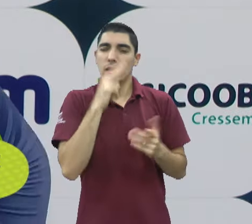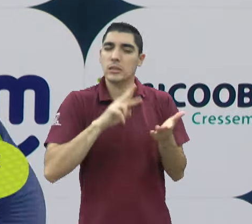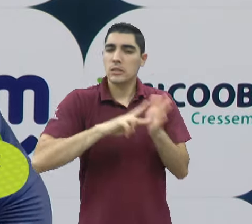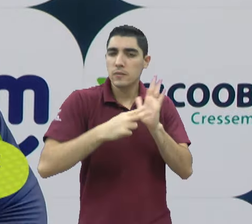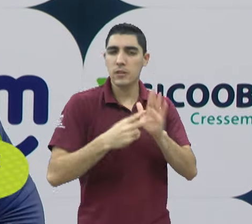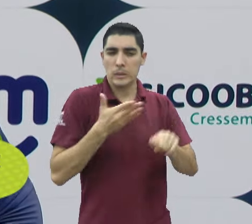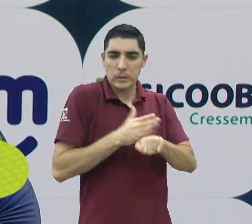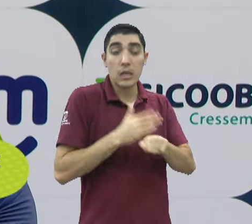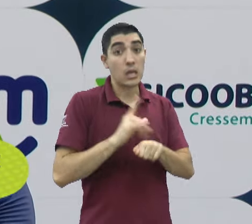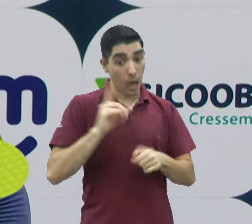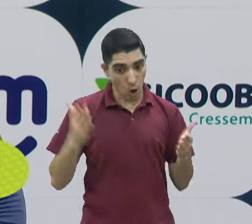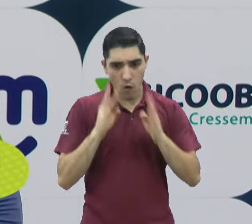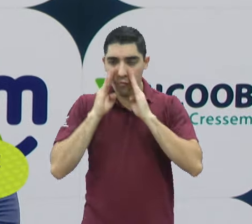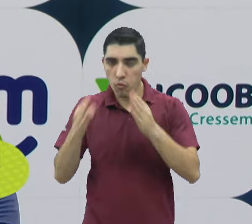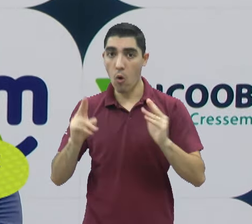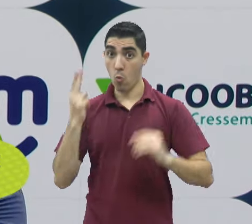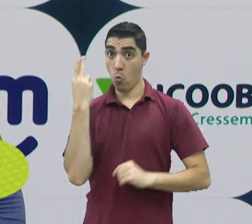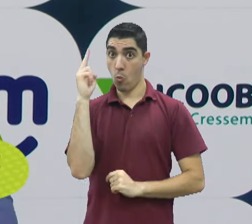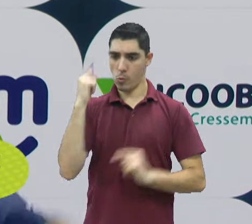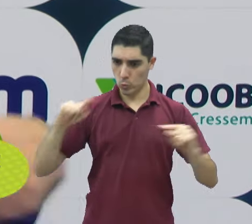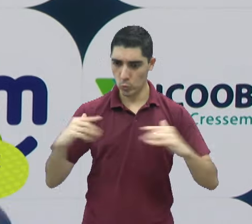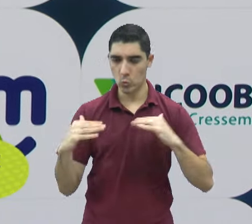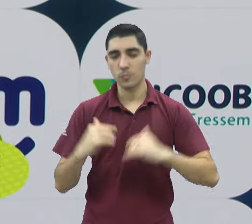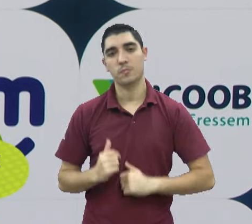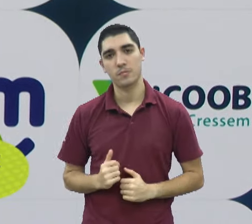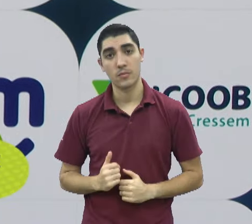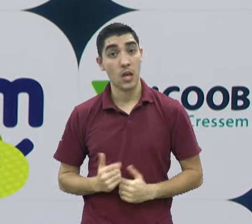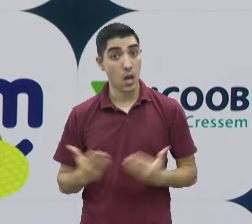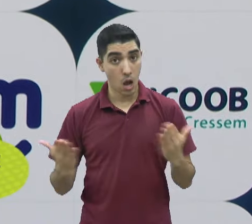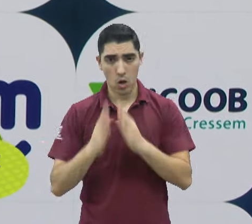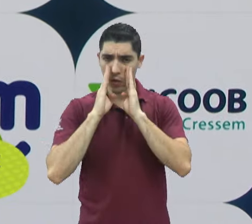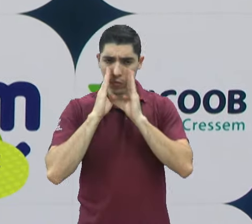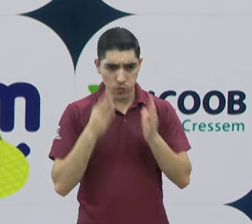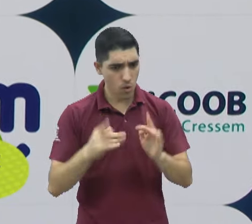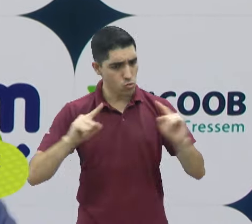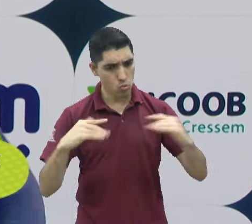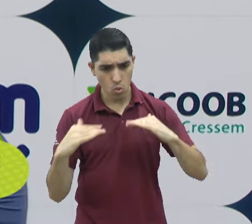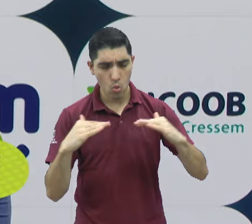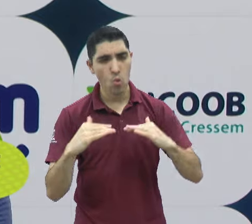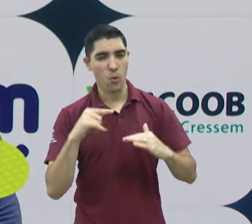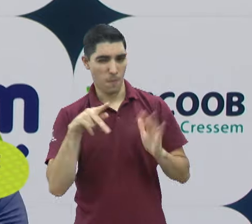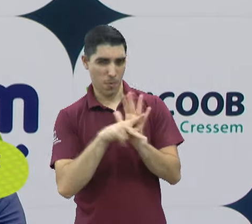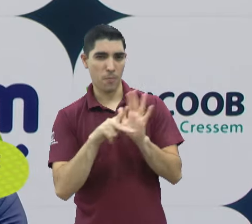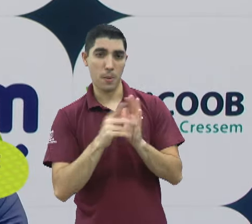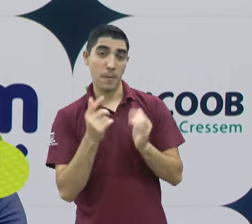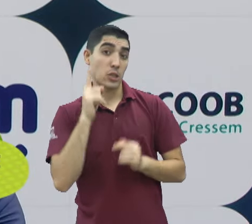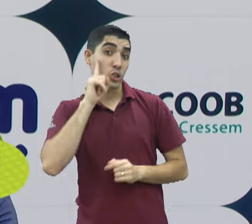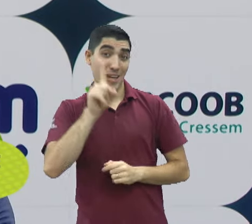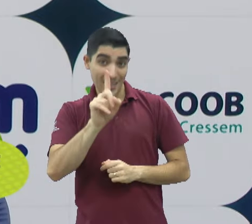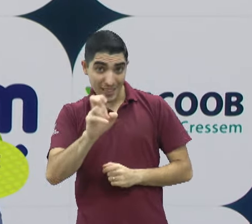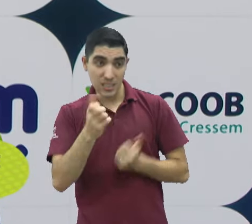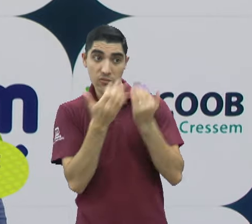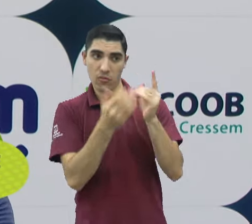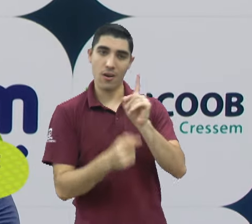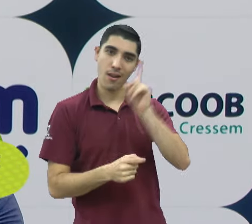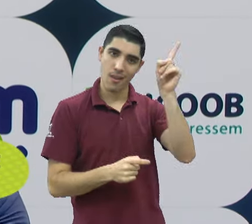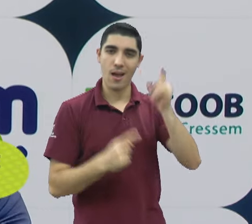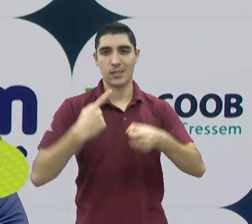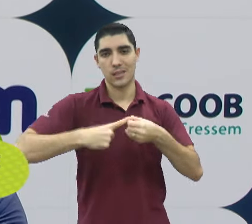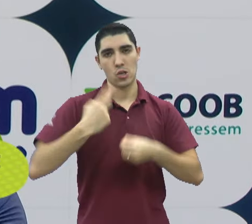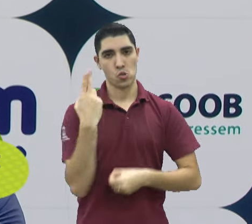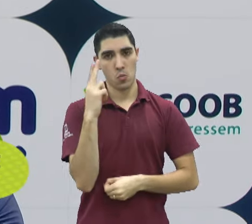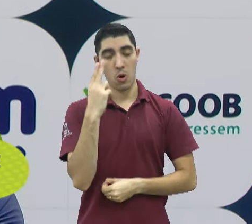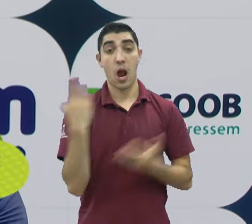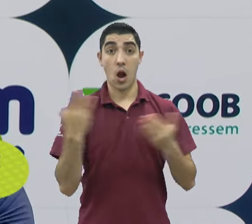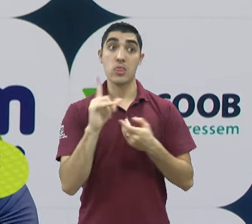Umuarama. Vamos forte para essa decisão contra o Umuarama. A gente joga o primeiro jogo lá no dia 15 e a gente trouxe essa decisão aqui para São José,